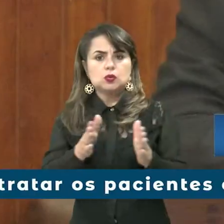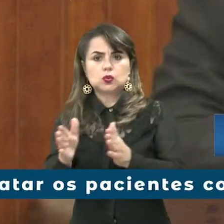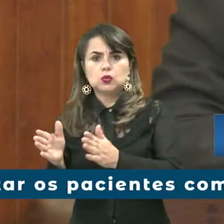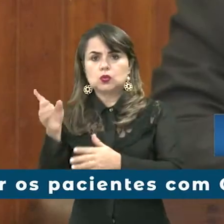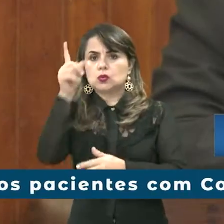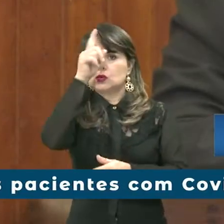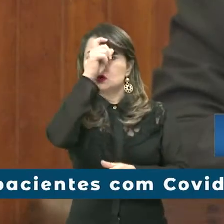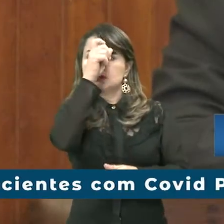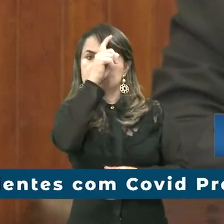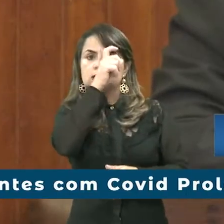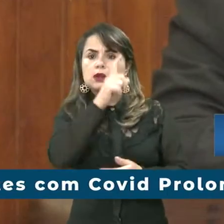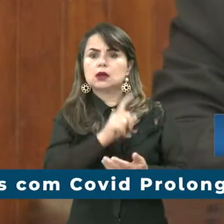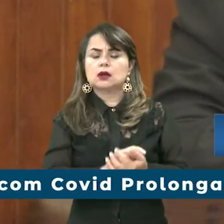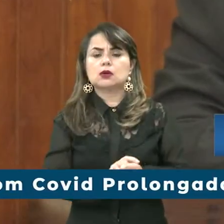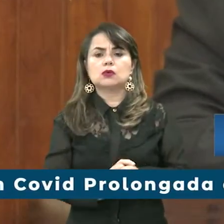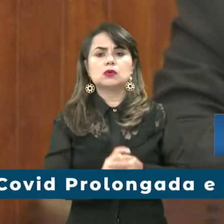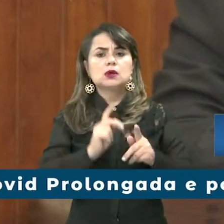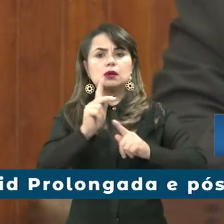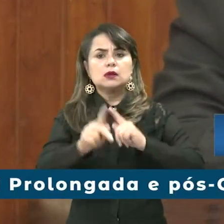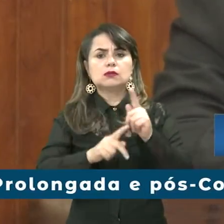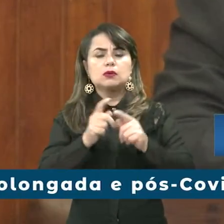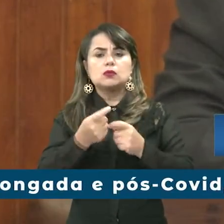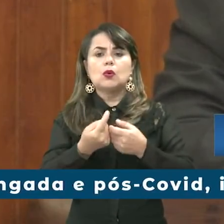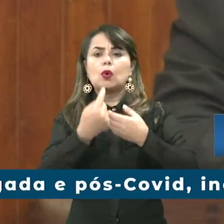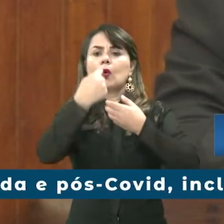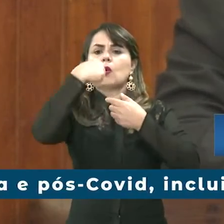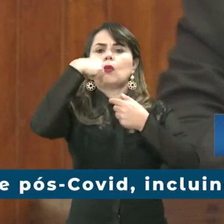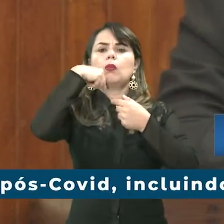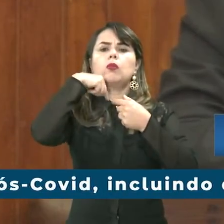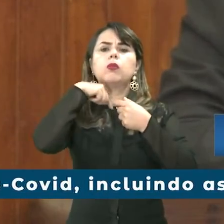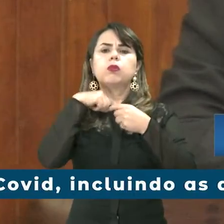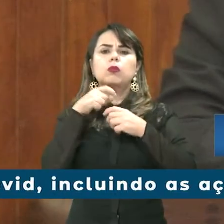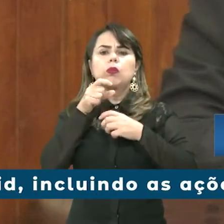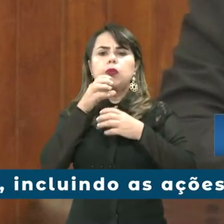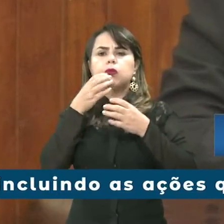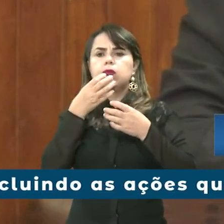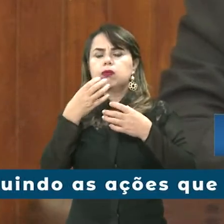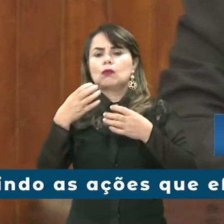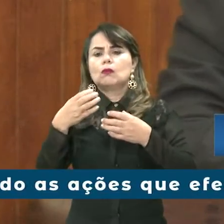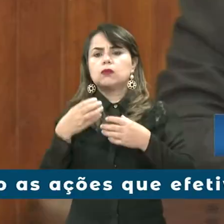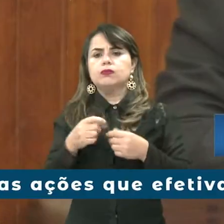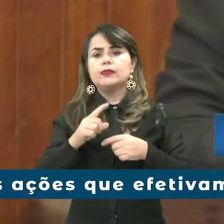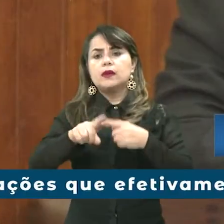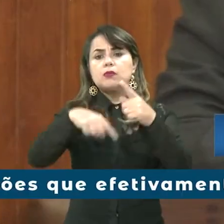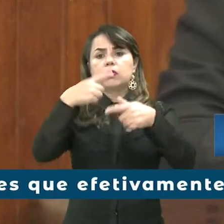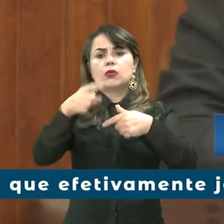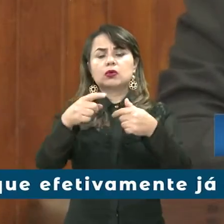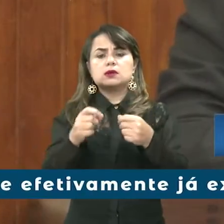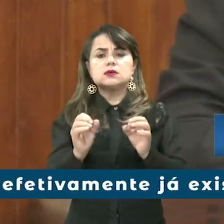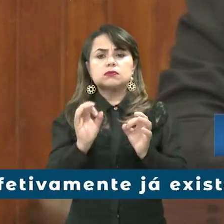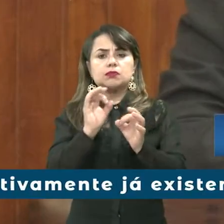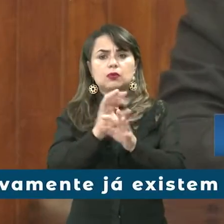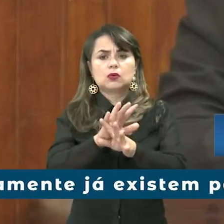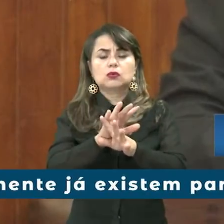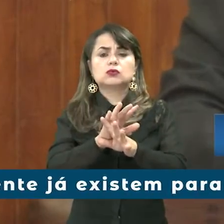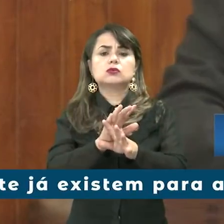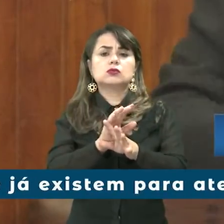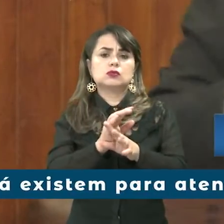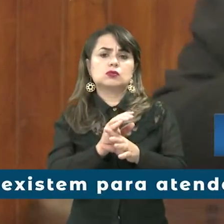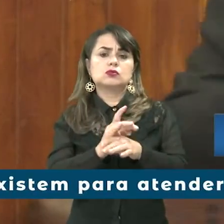né, muitos pacientes são entubados, né, ficam sequelas. Então, é muito